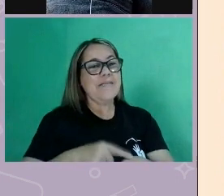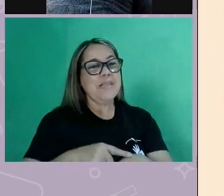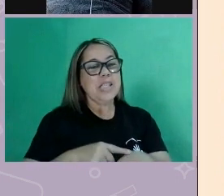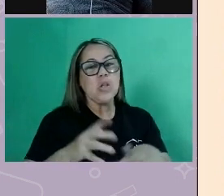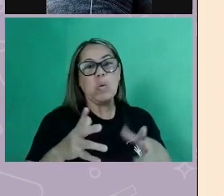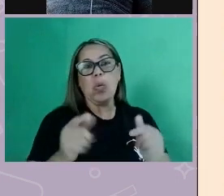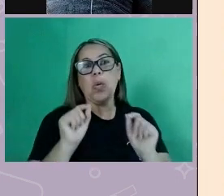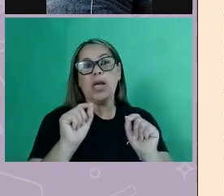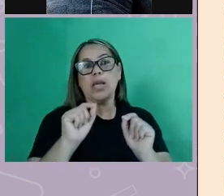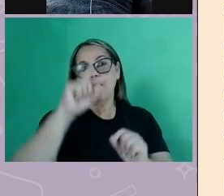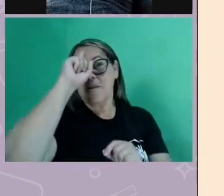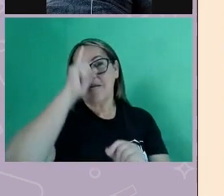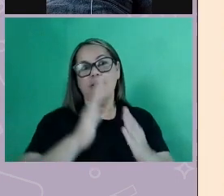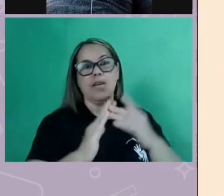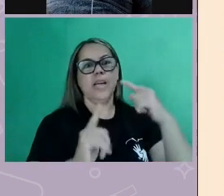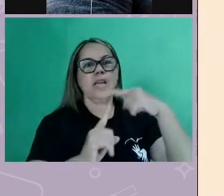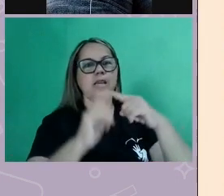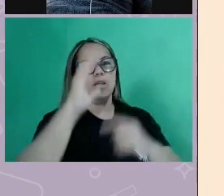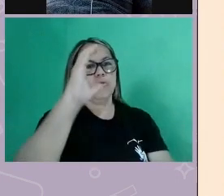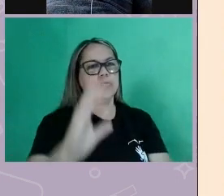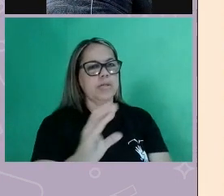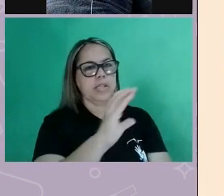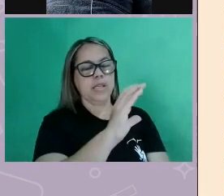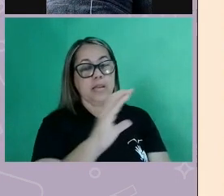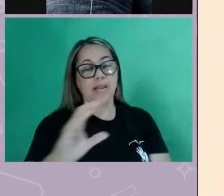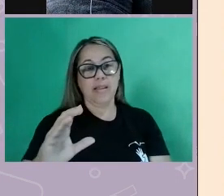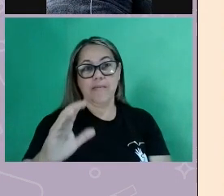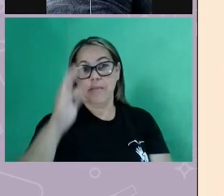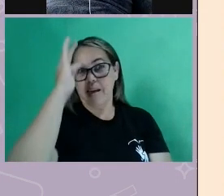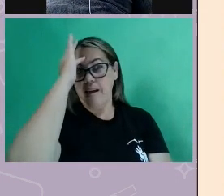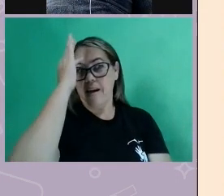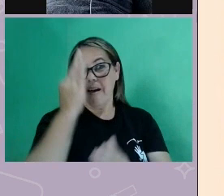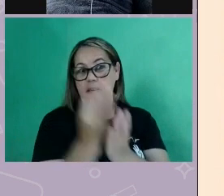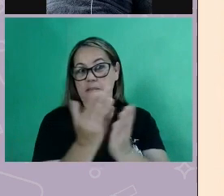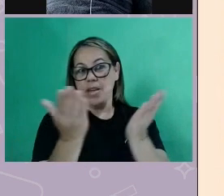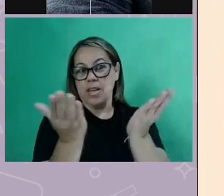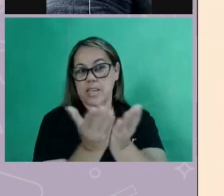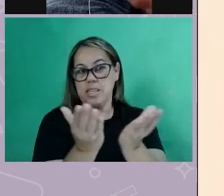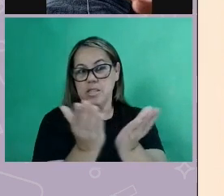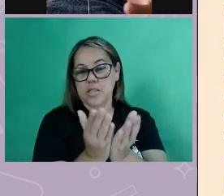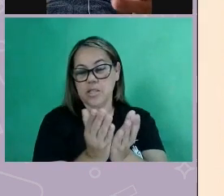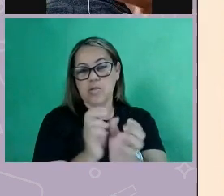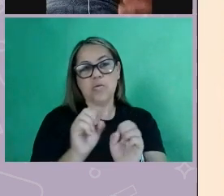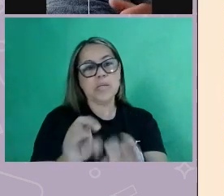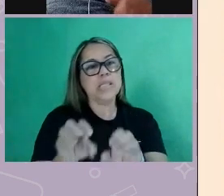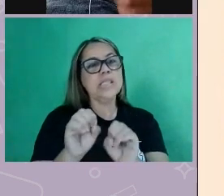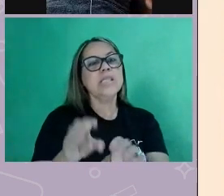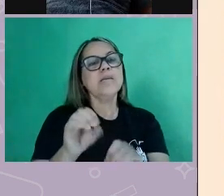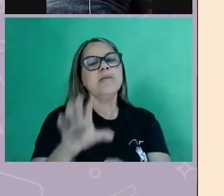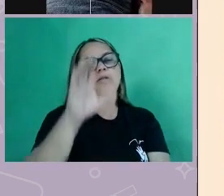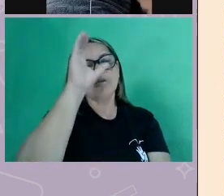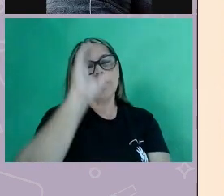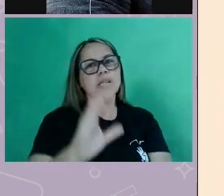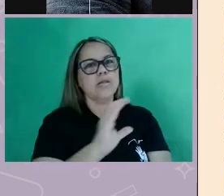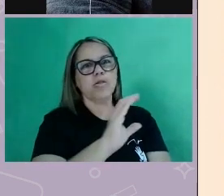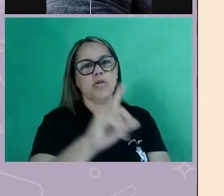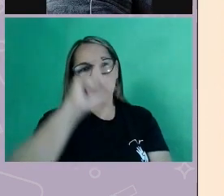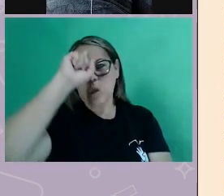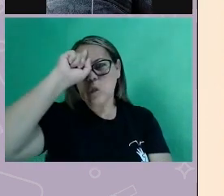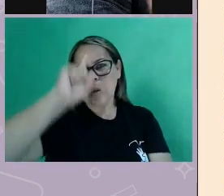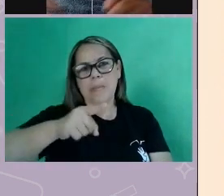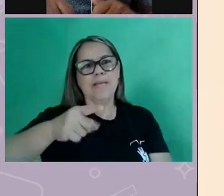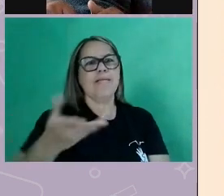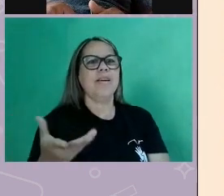a cristandar a fé cristã os preceitos católicos dominavam completamente a sociedade feudal